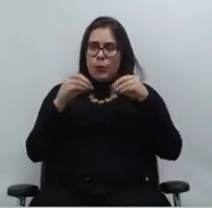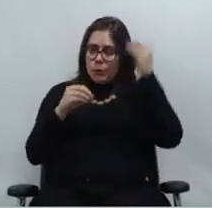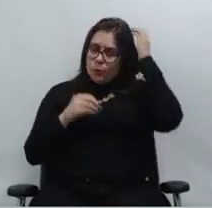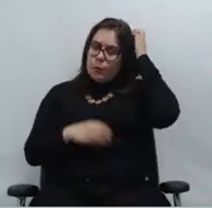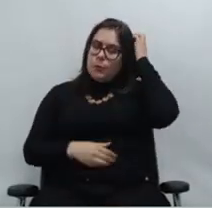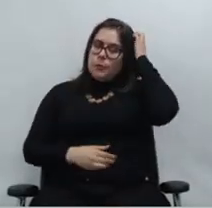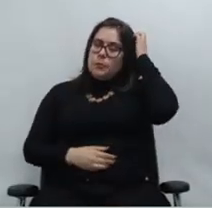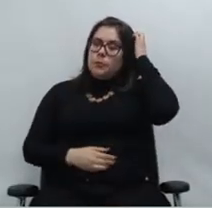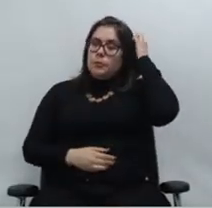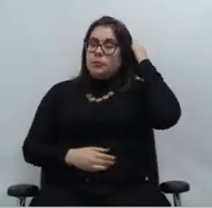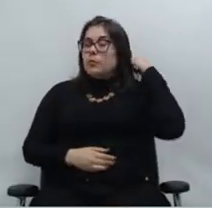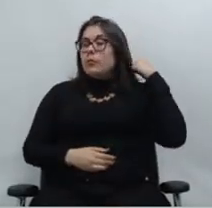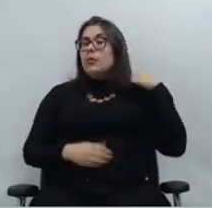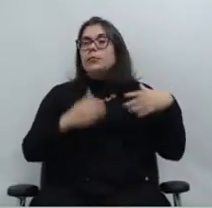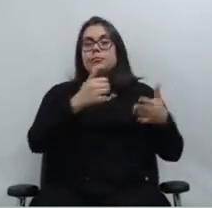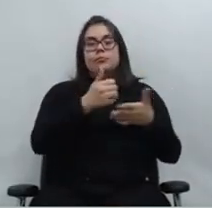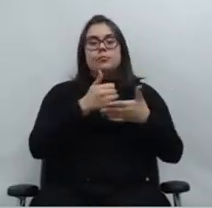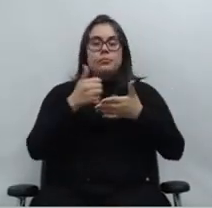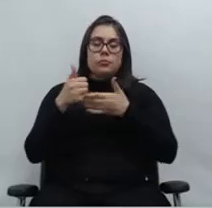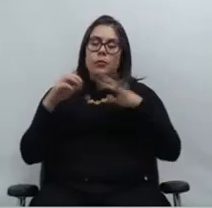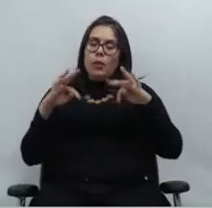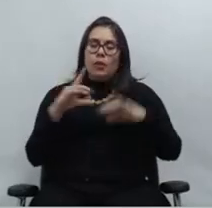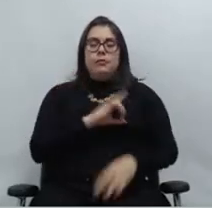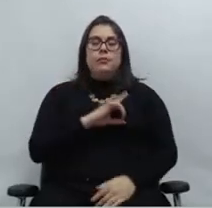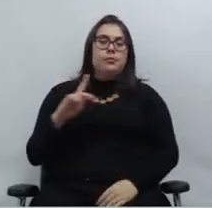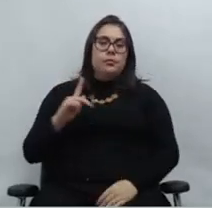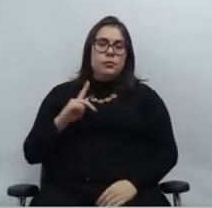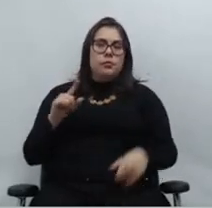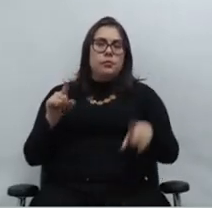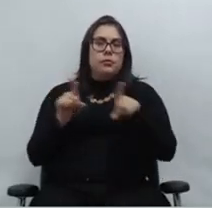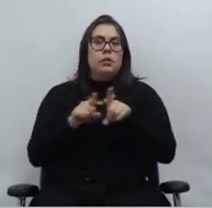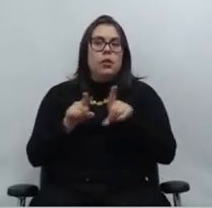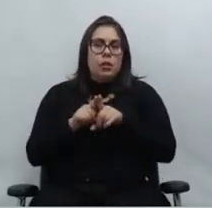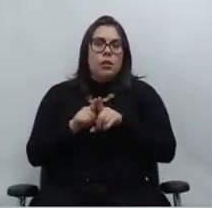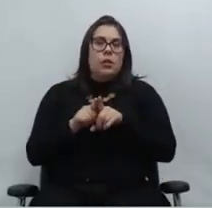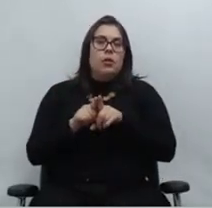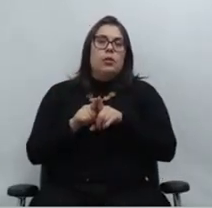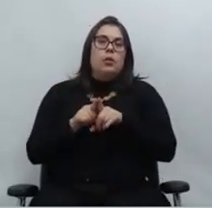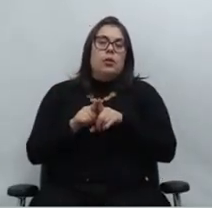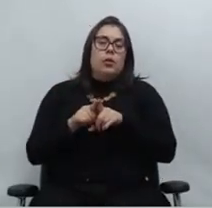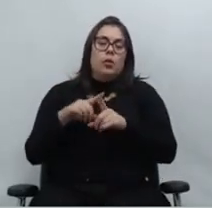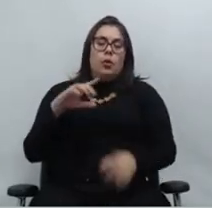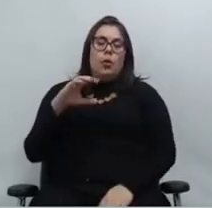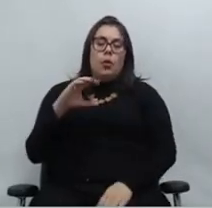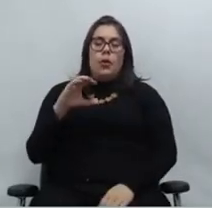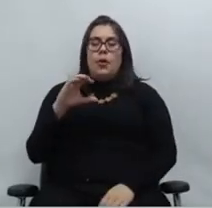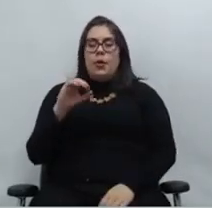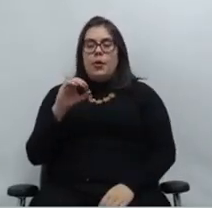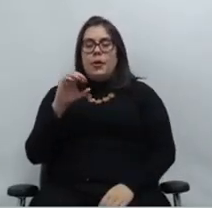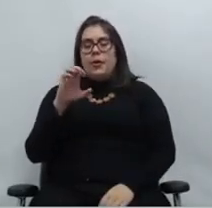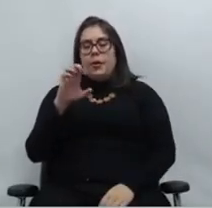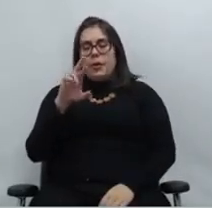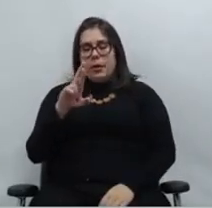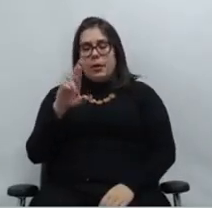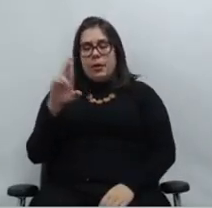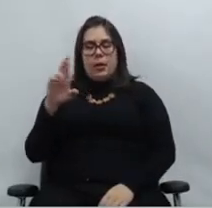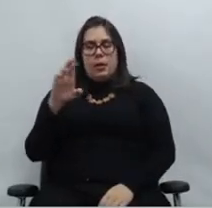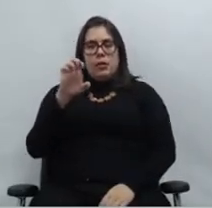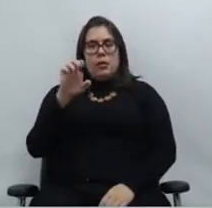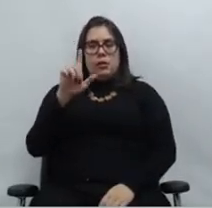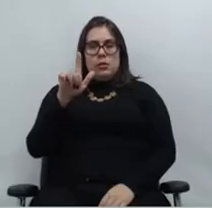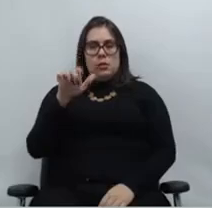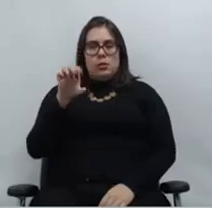dá a todas as corregedorias estaduais, das defensorias públicas e também a Corregedoria da Defensoria Pública da União, e nesse sentido encerro a minha fala. Muito